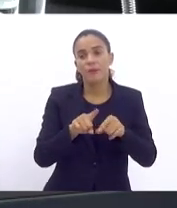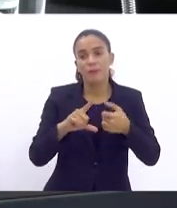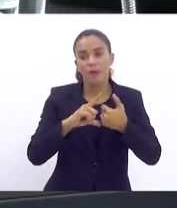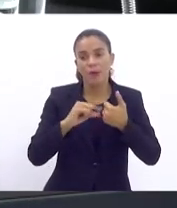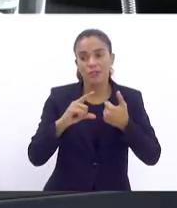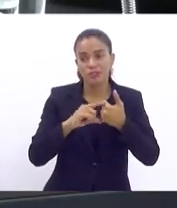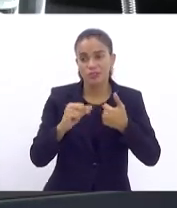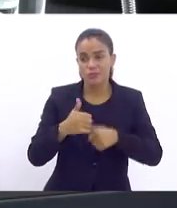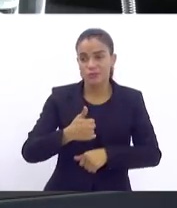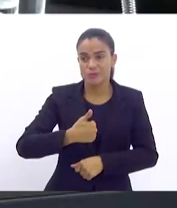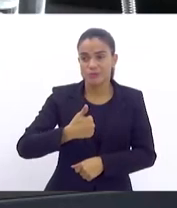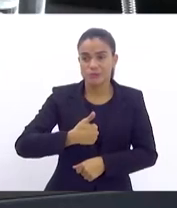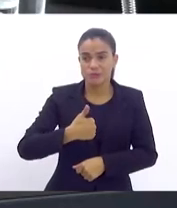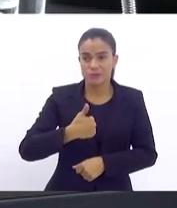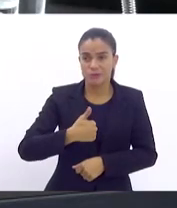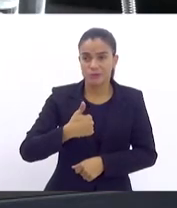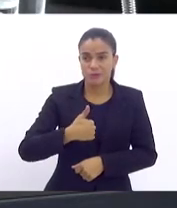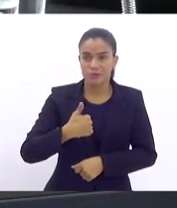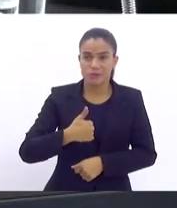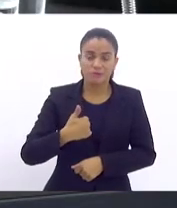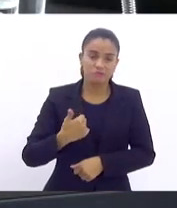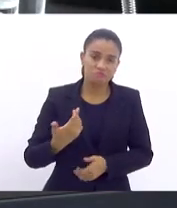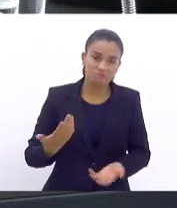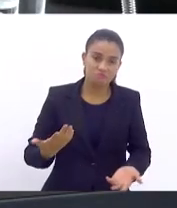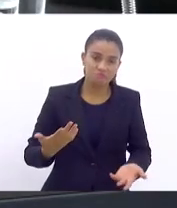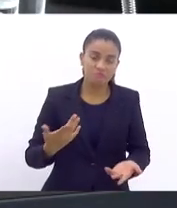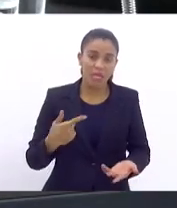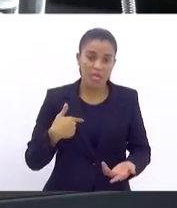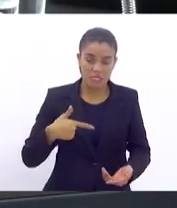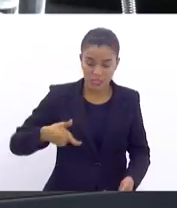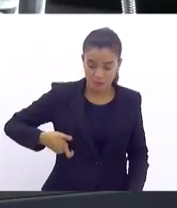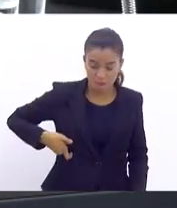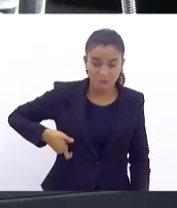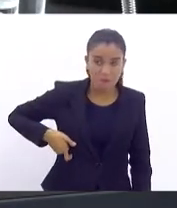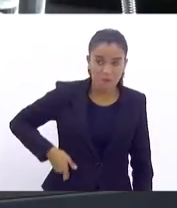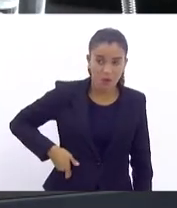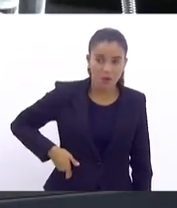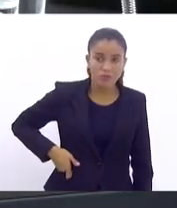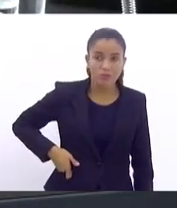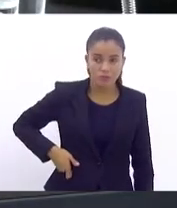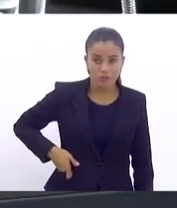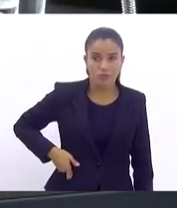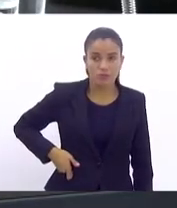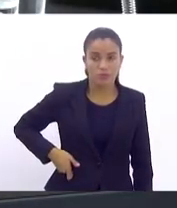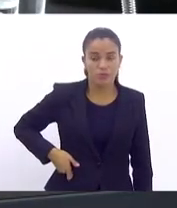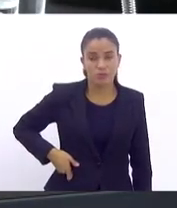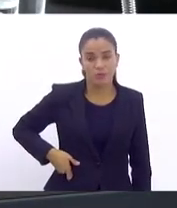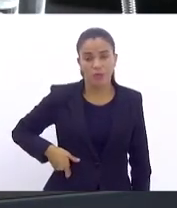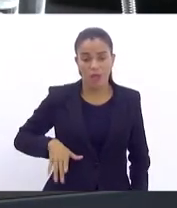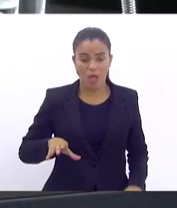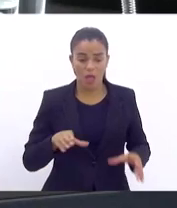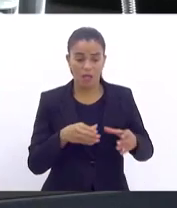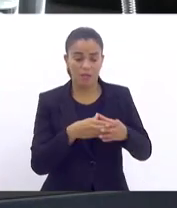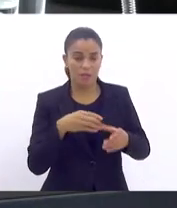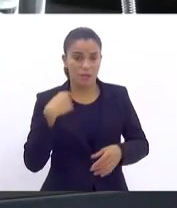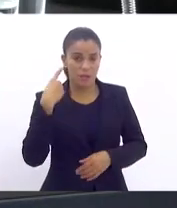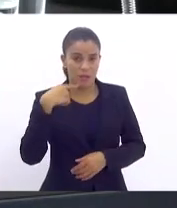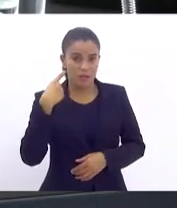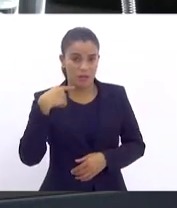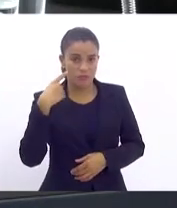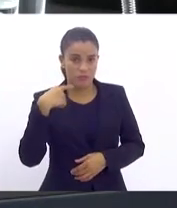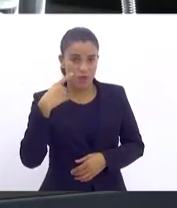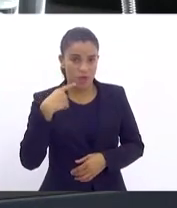primeiro de forma que esse porte de arma a categoria de advogados